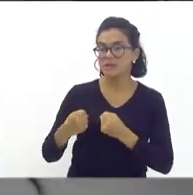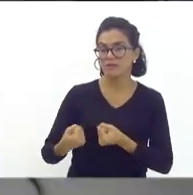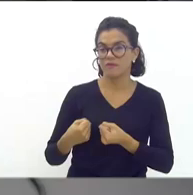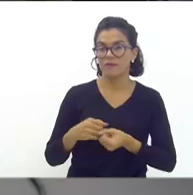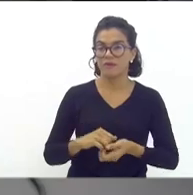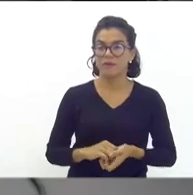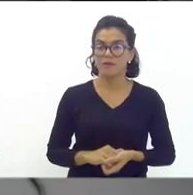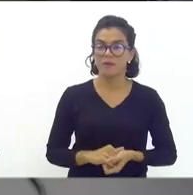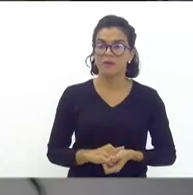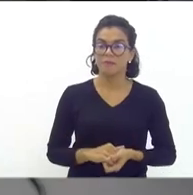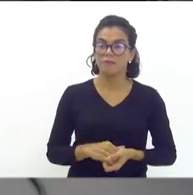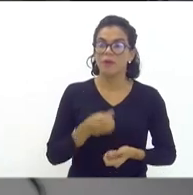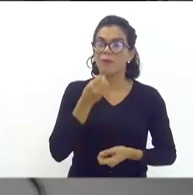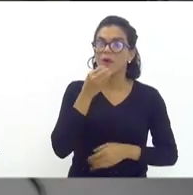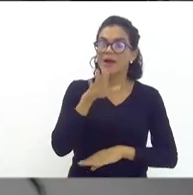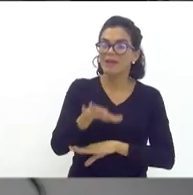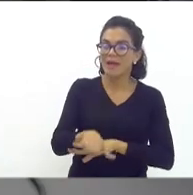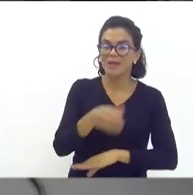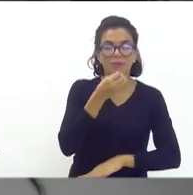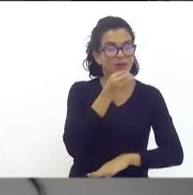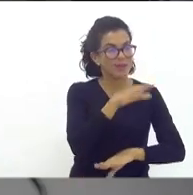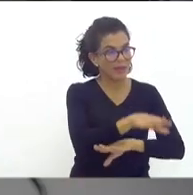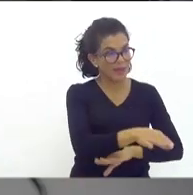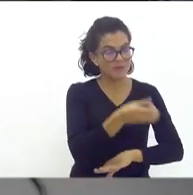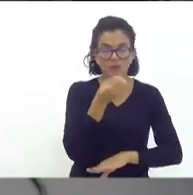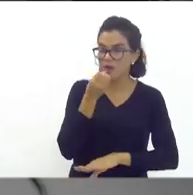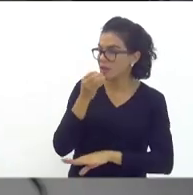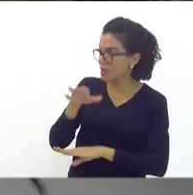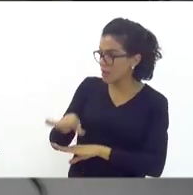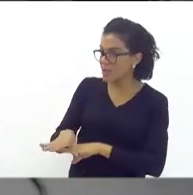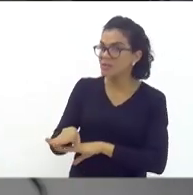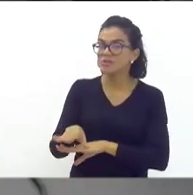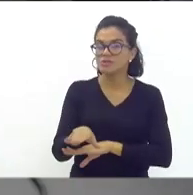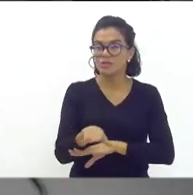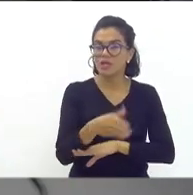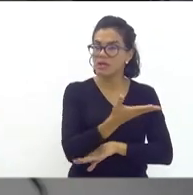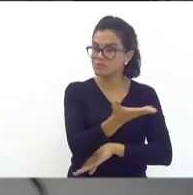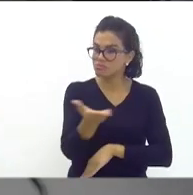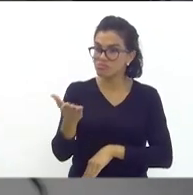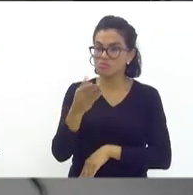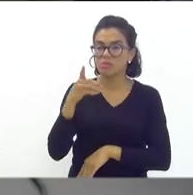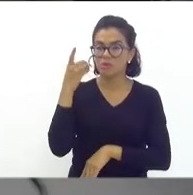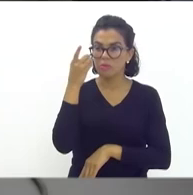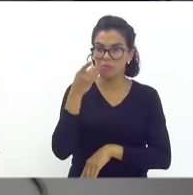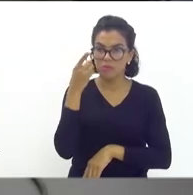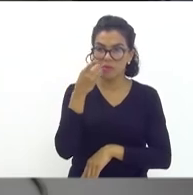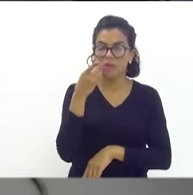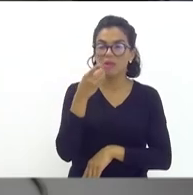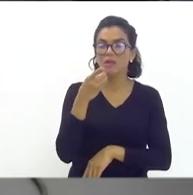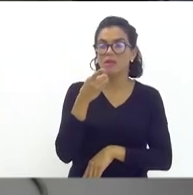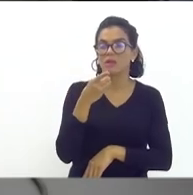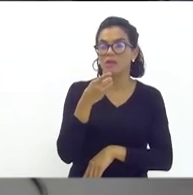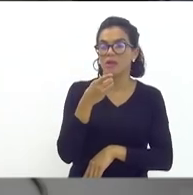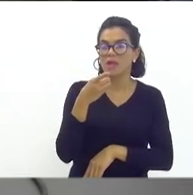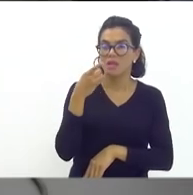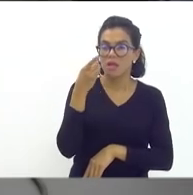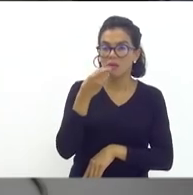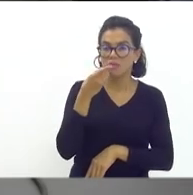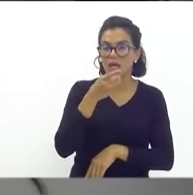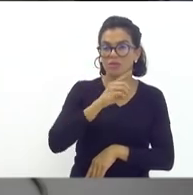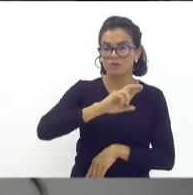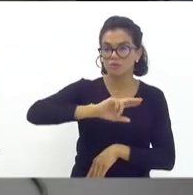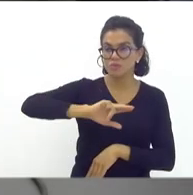é boa tarde boa tarde Presidente Boa tarde a todos os deputados Daniel liberou né Tiago